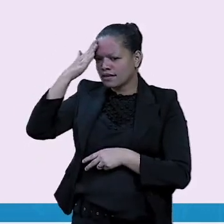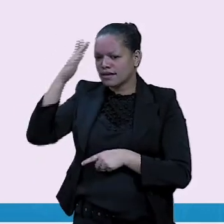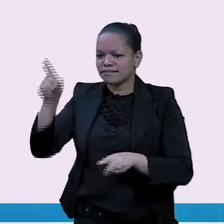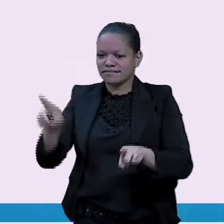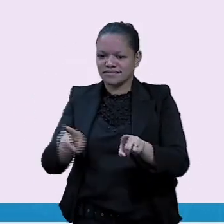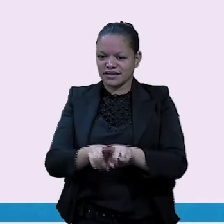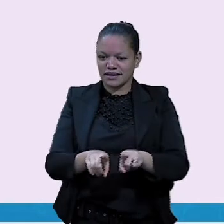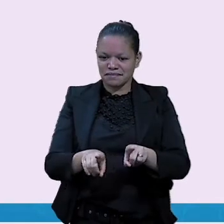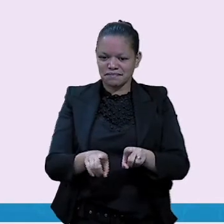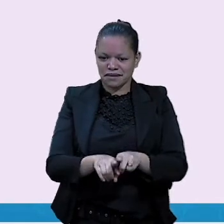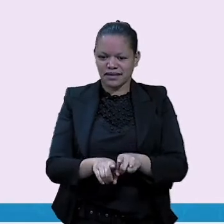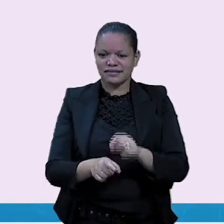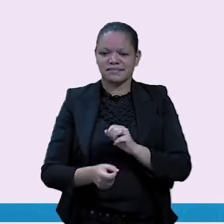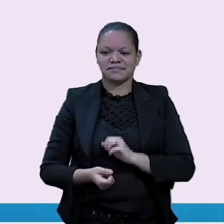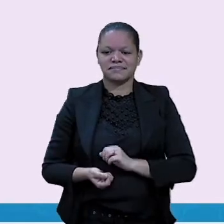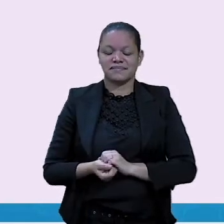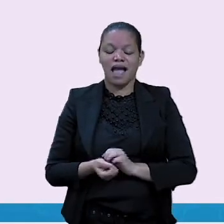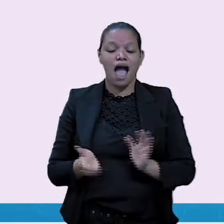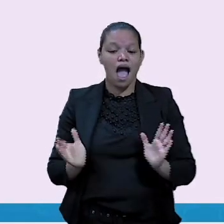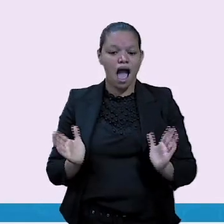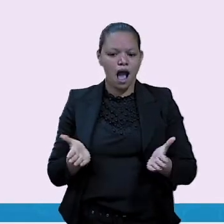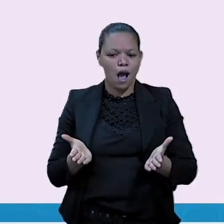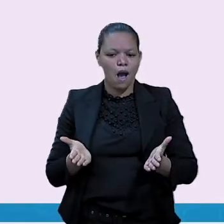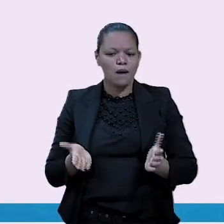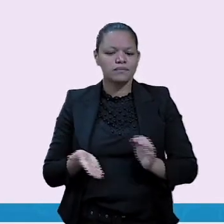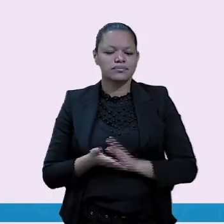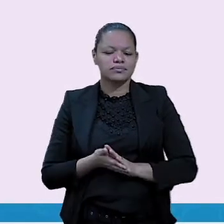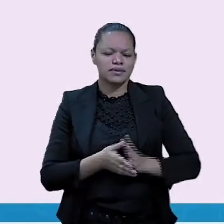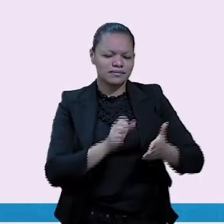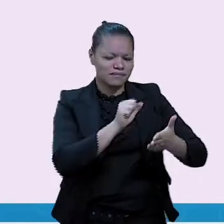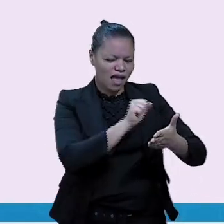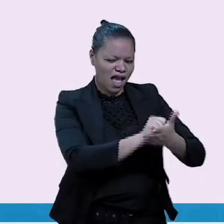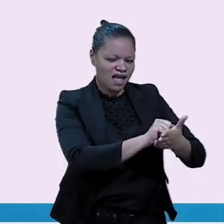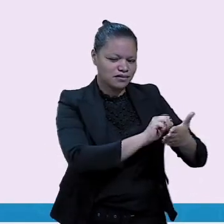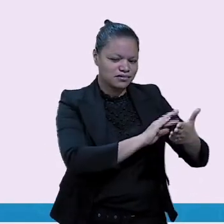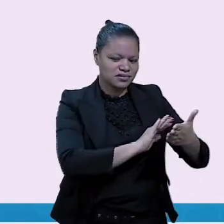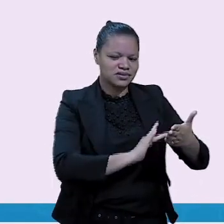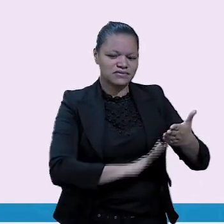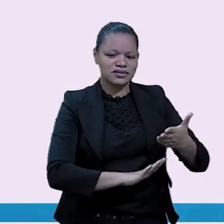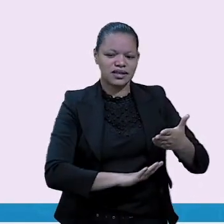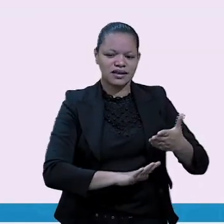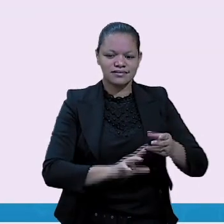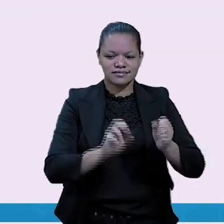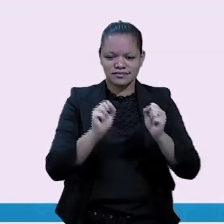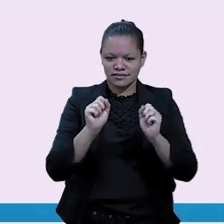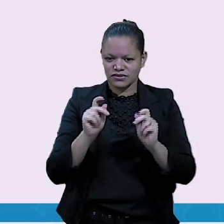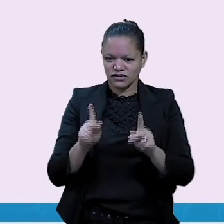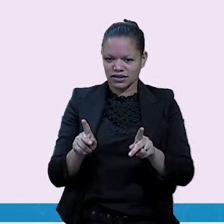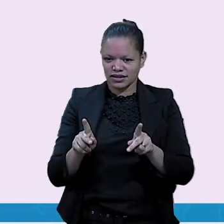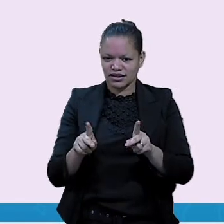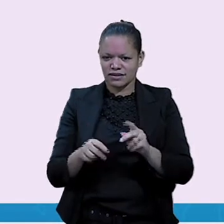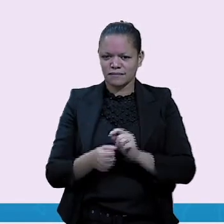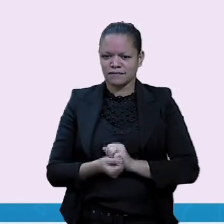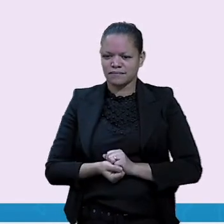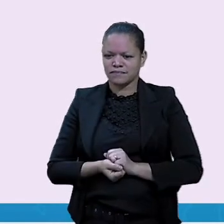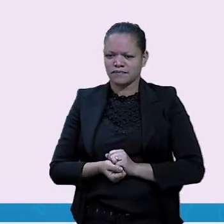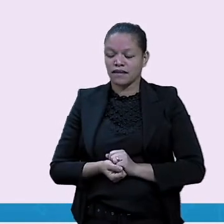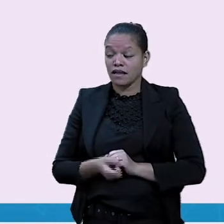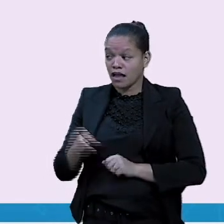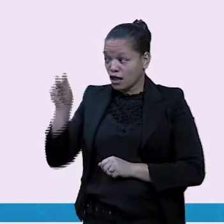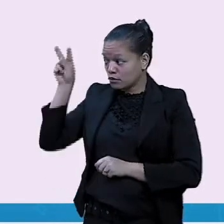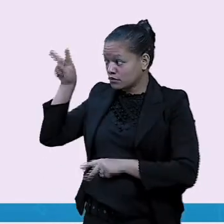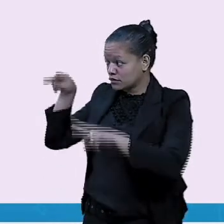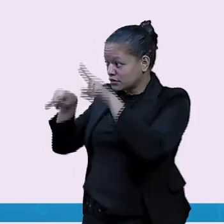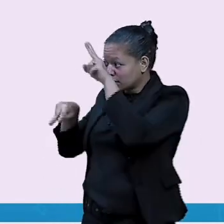gente analisar e ler, não? Trouxe sim. Hora da nossa atividade. Vamos lá? Vamos ler